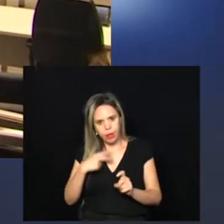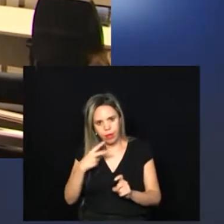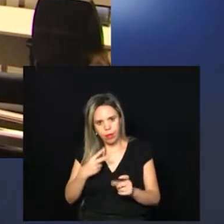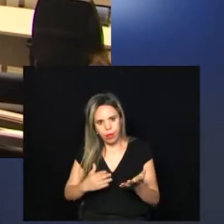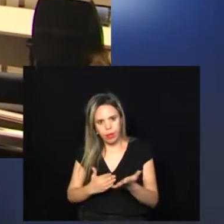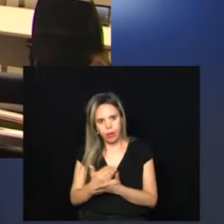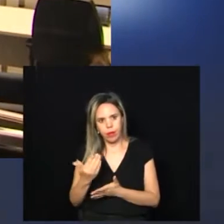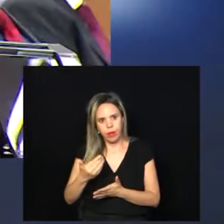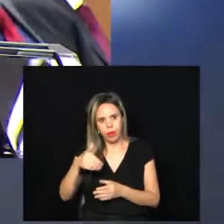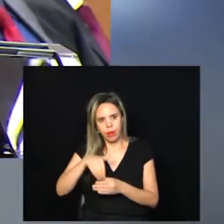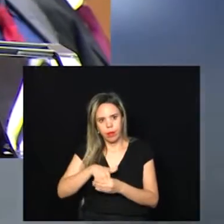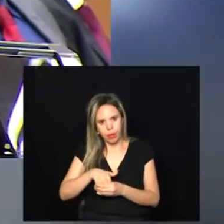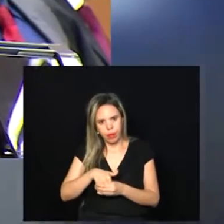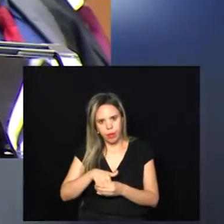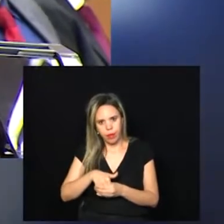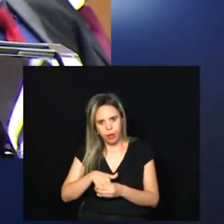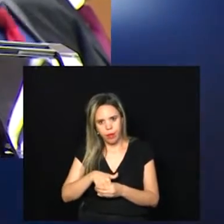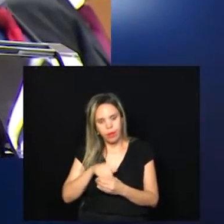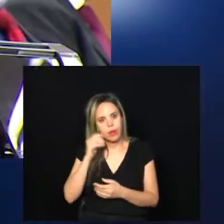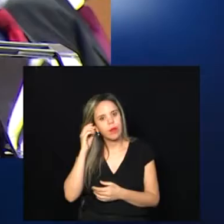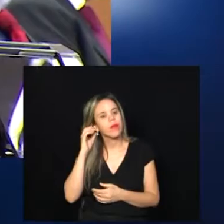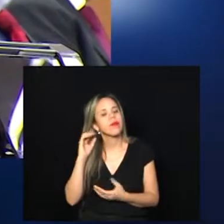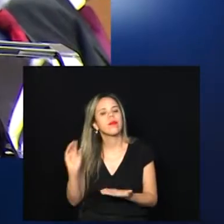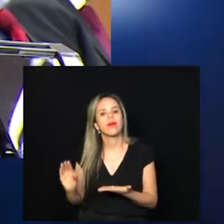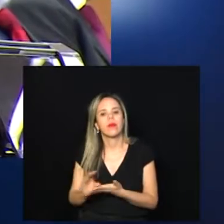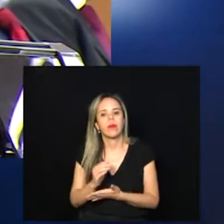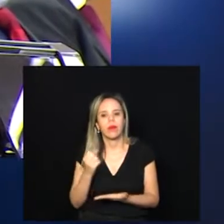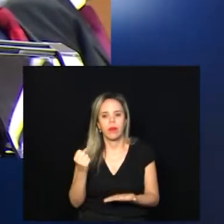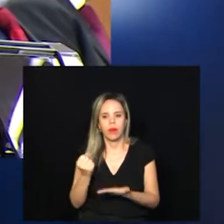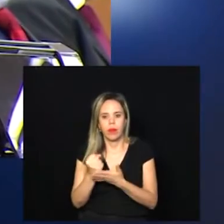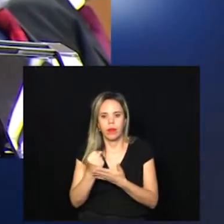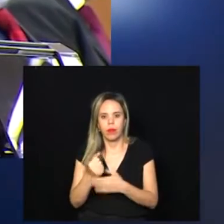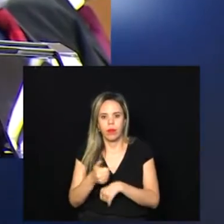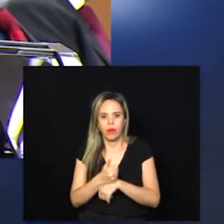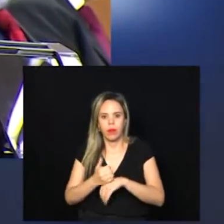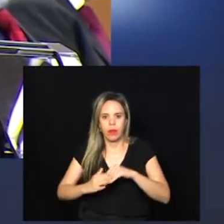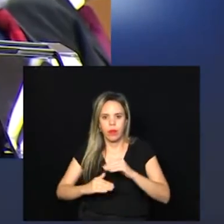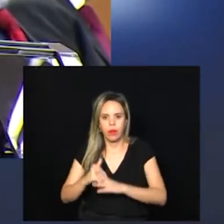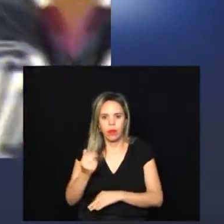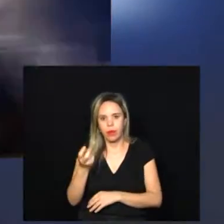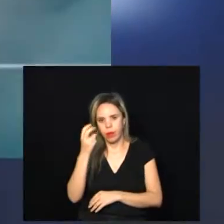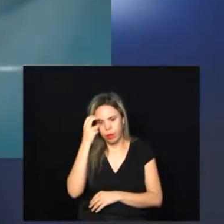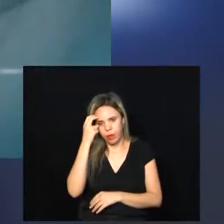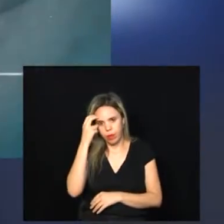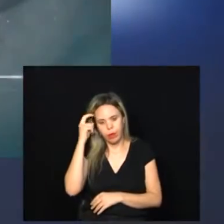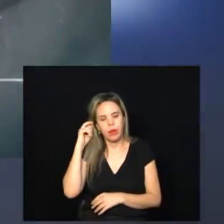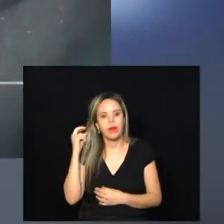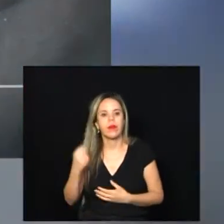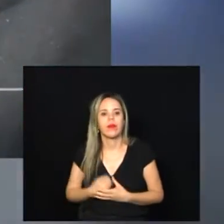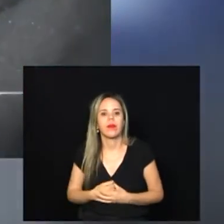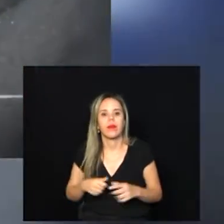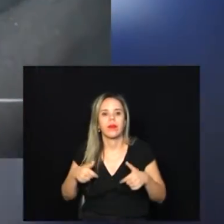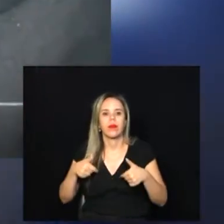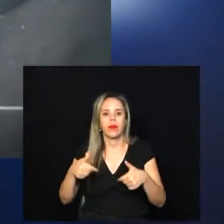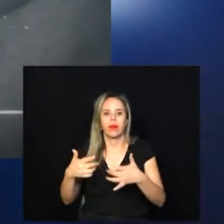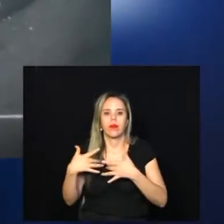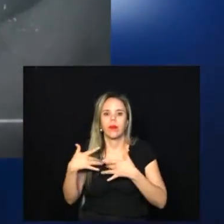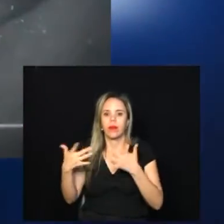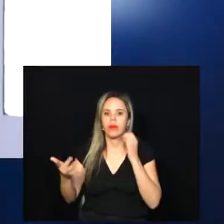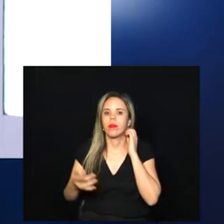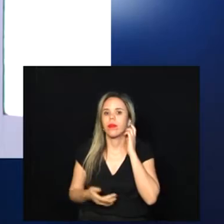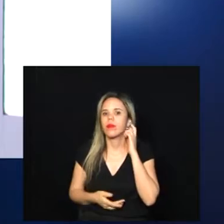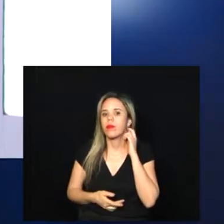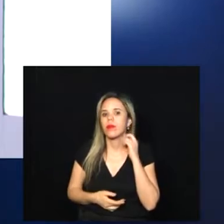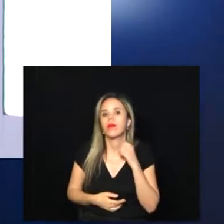em primeira votação recursos para subsidiar profissionais da área cultural. Ação e